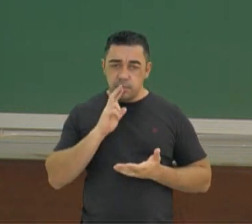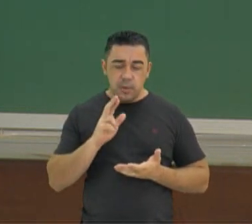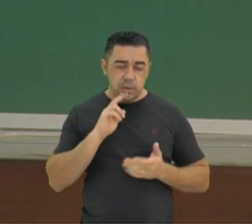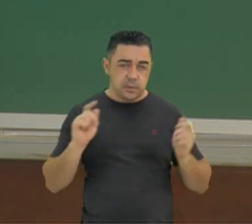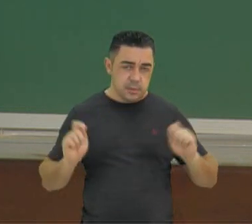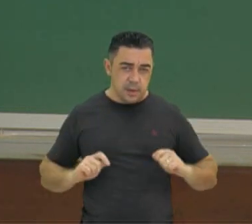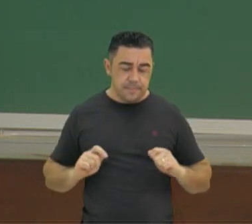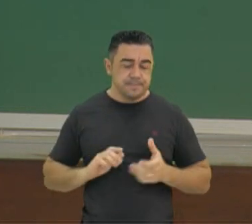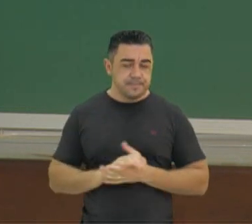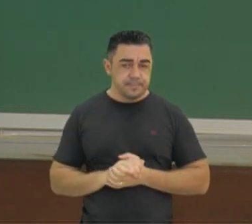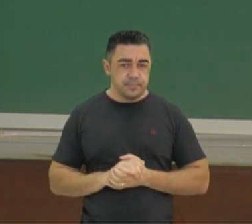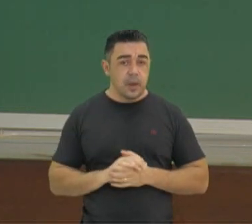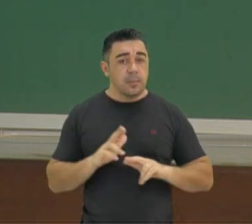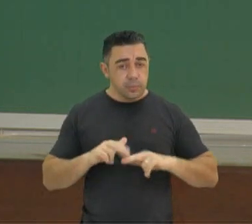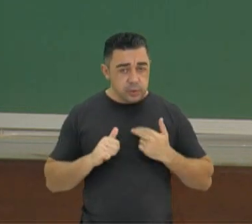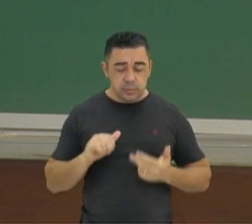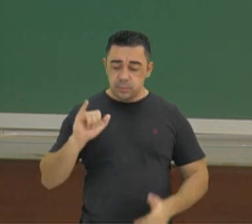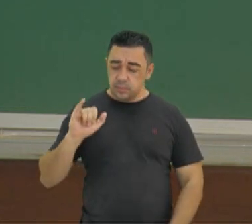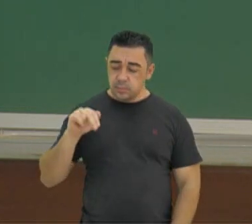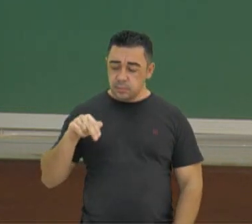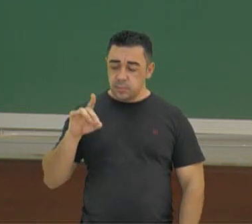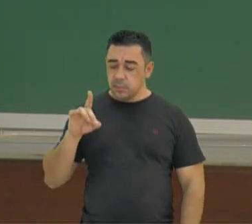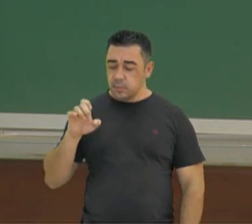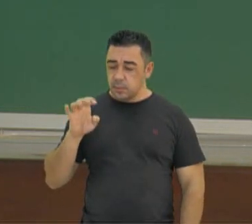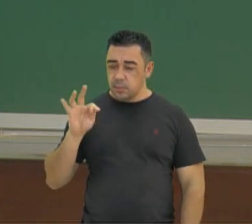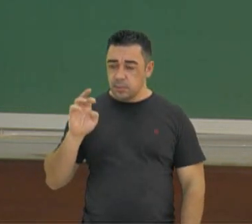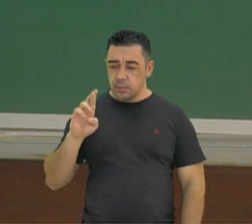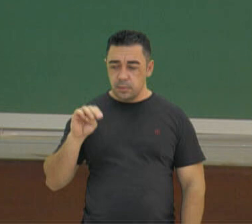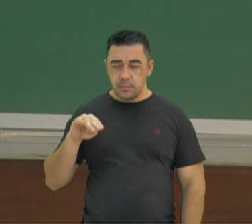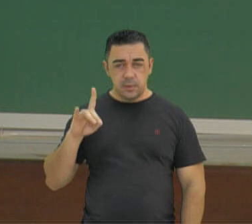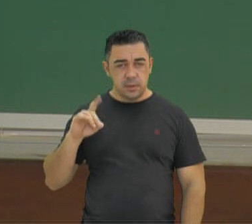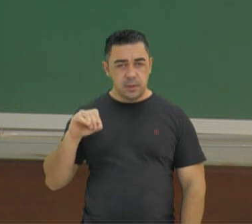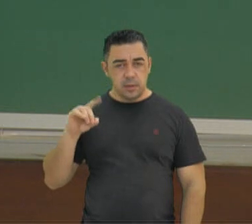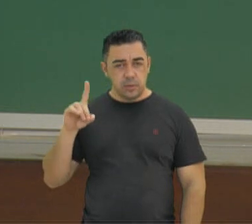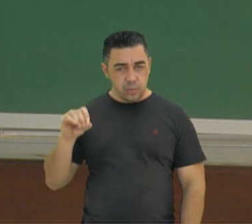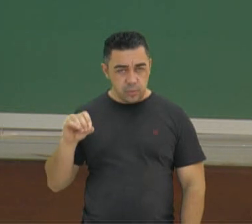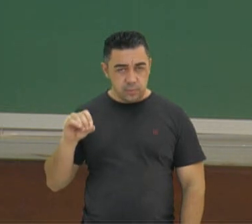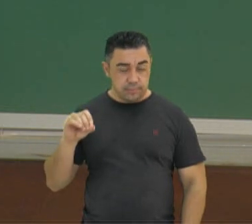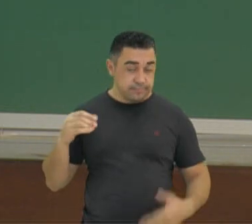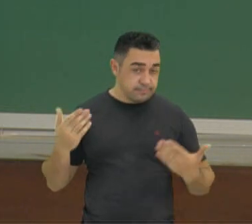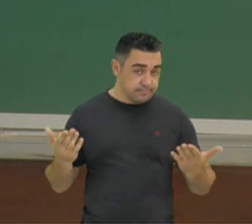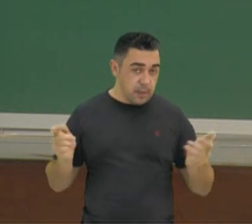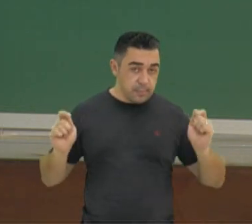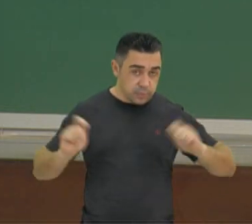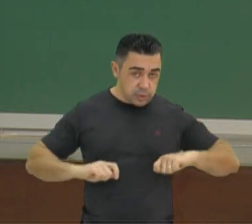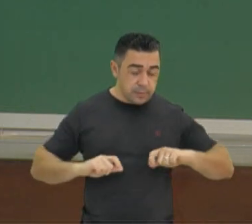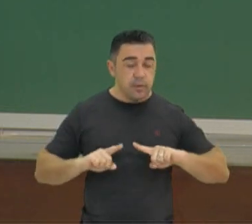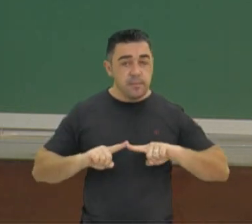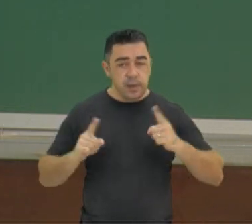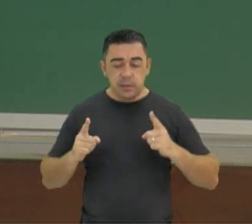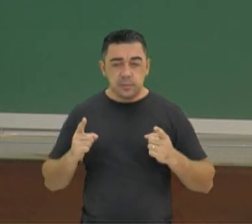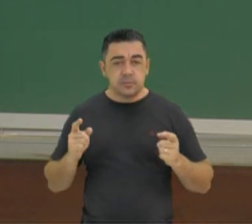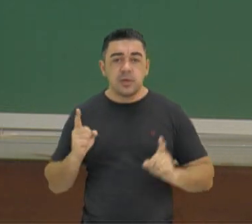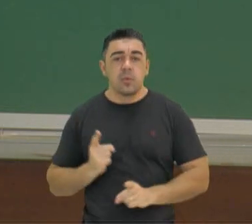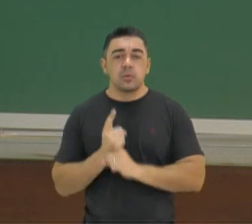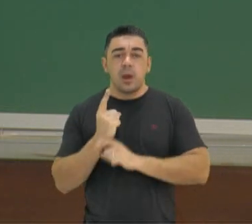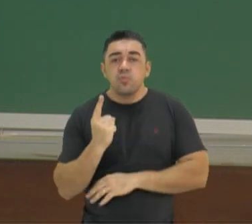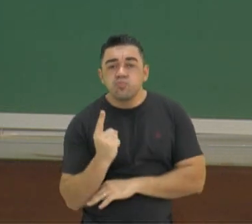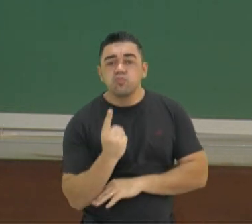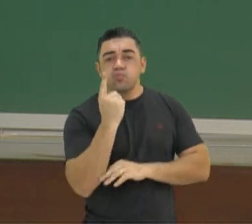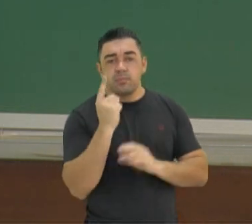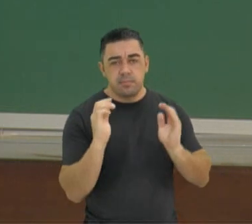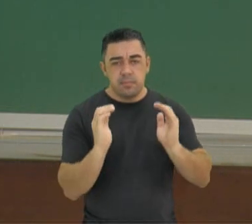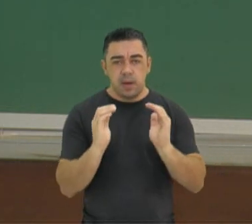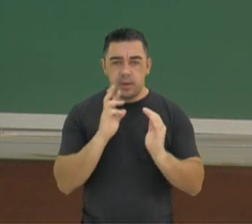infinitas soluções. Por isso que ele é sistema possível, mas indeterminado. Então, não podemos esquecer disso daí.